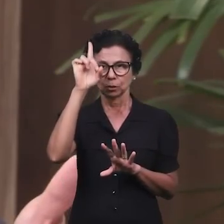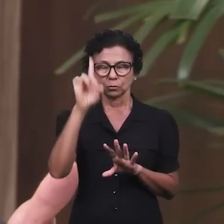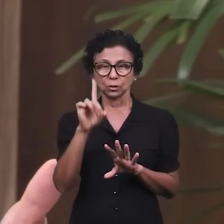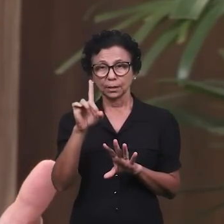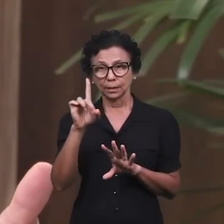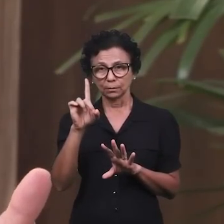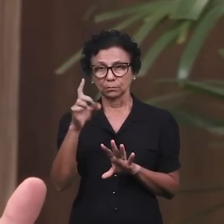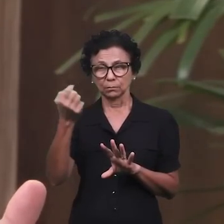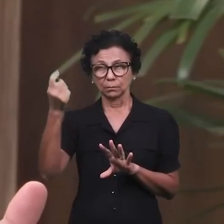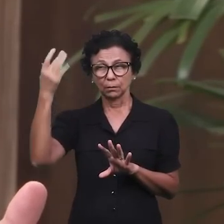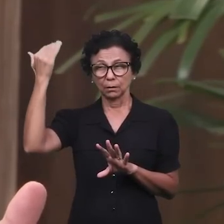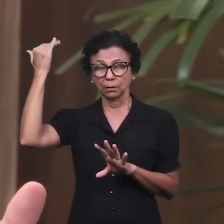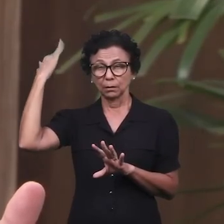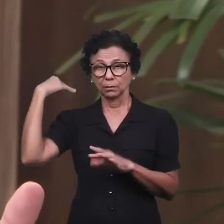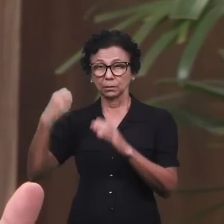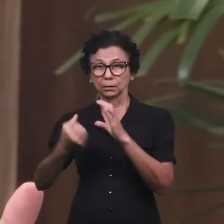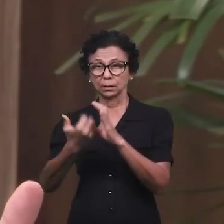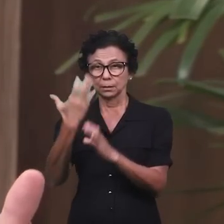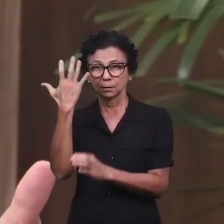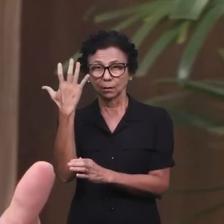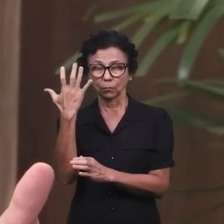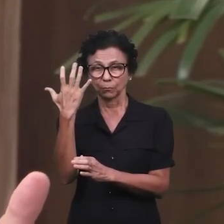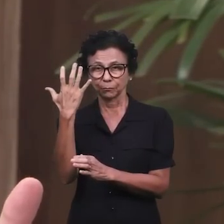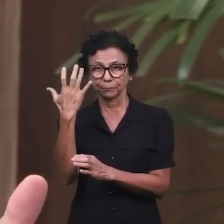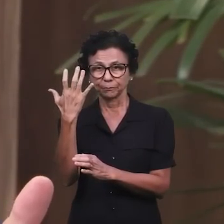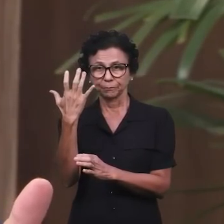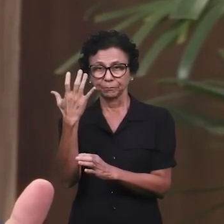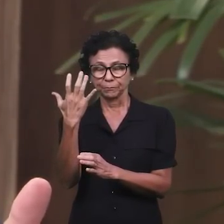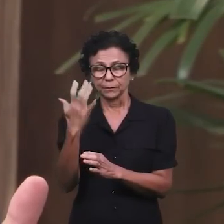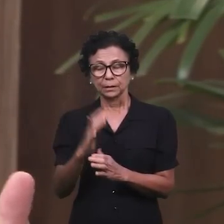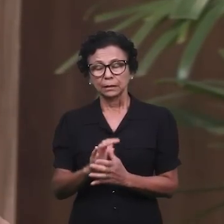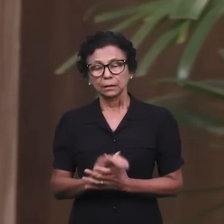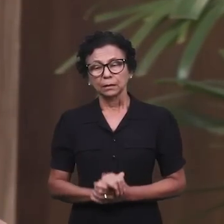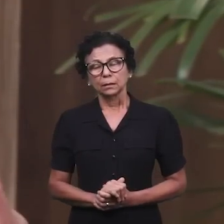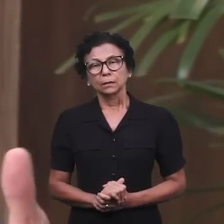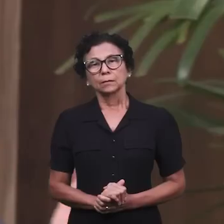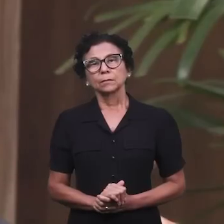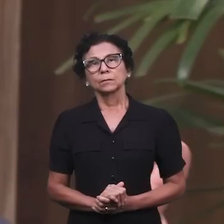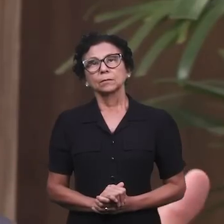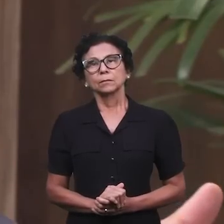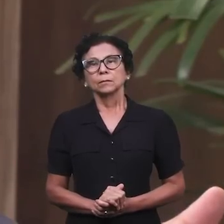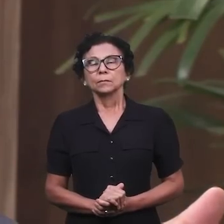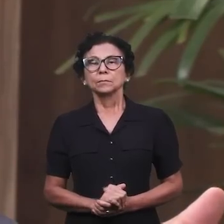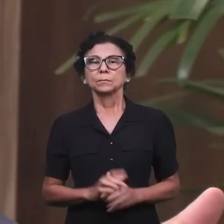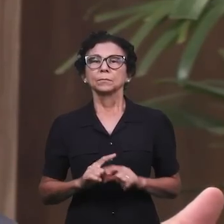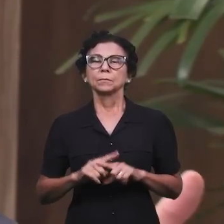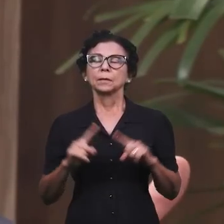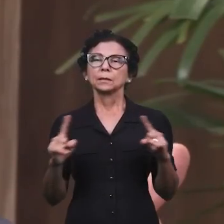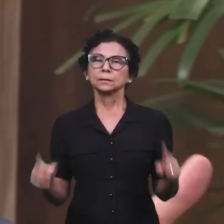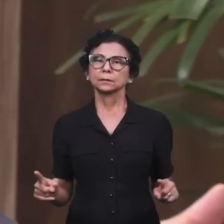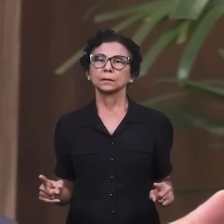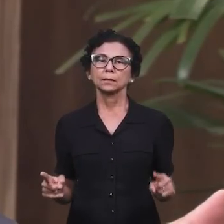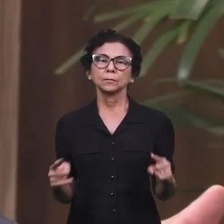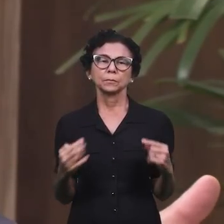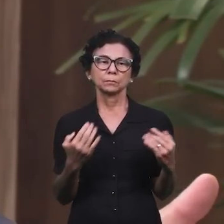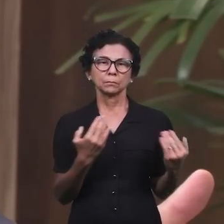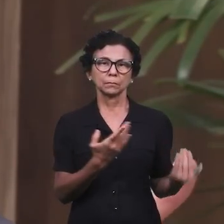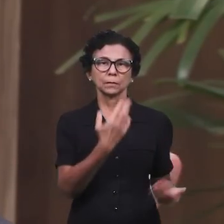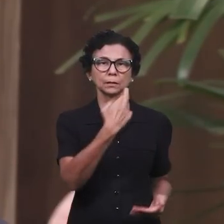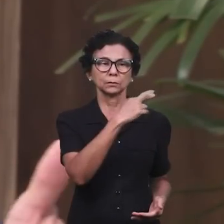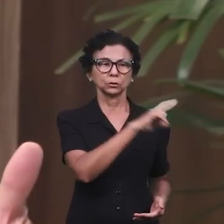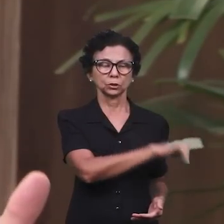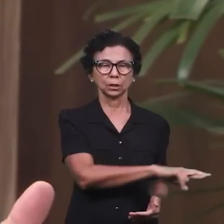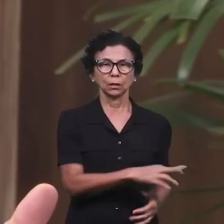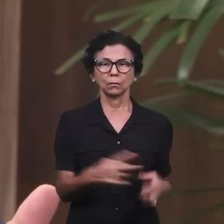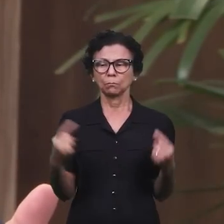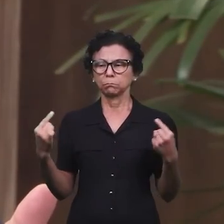Nós vemos que toda a ação foi um ataque à palavra, de forma velada, mas